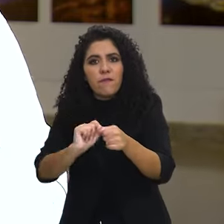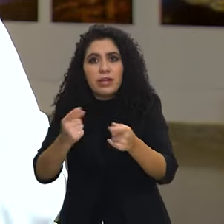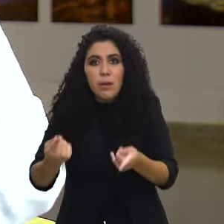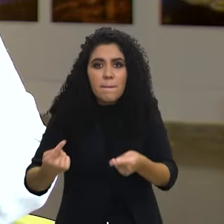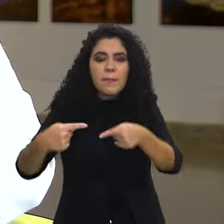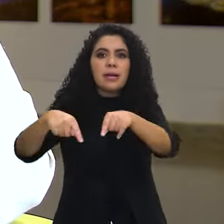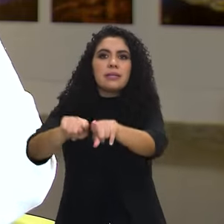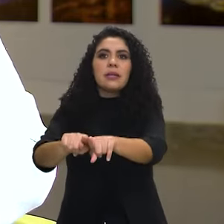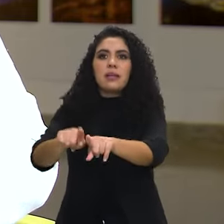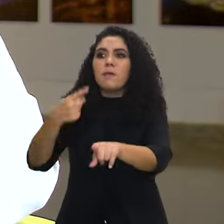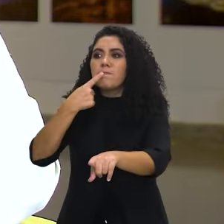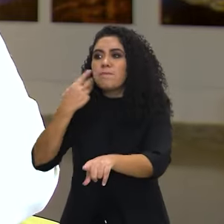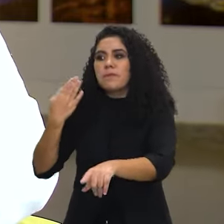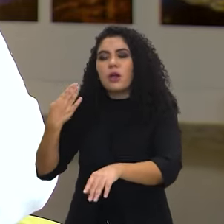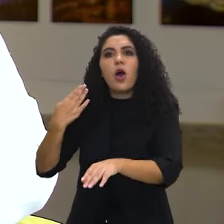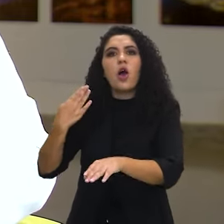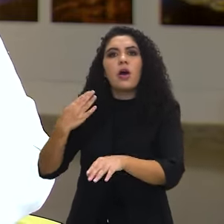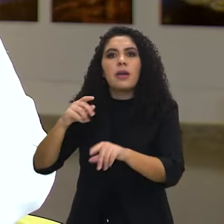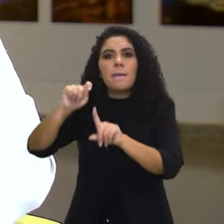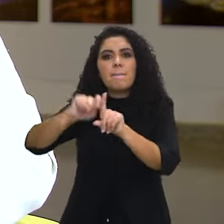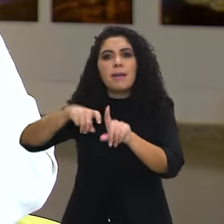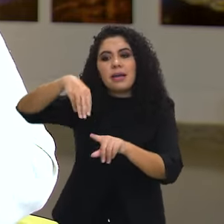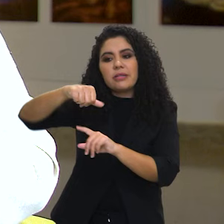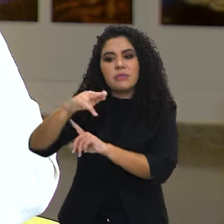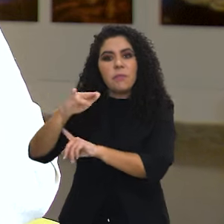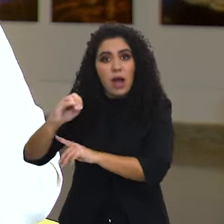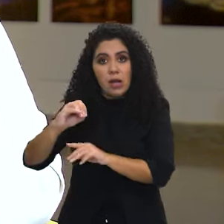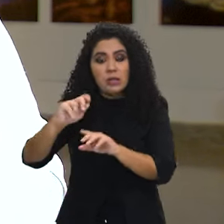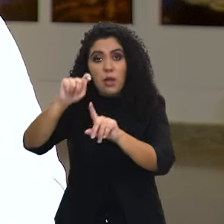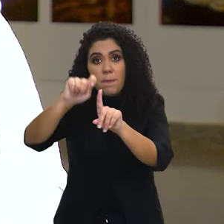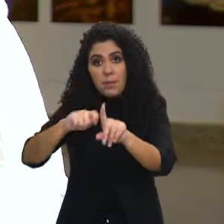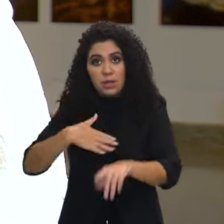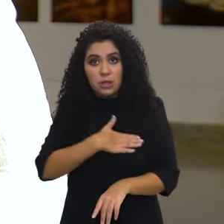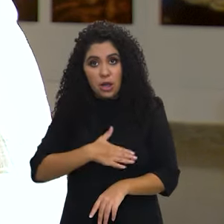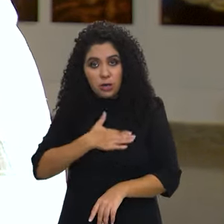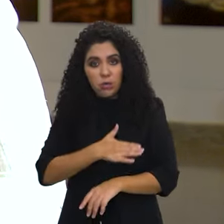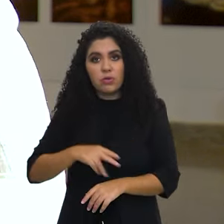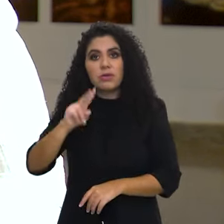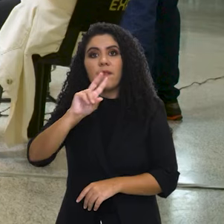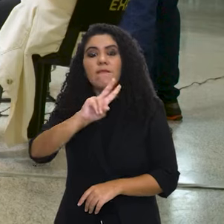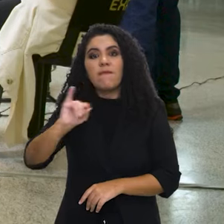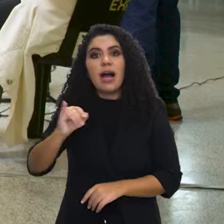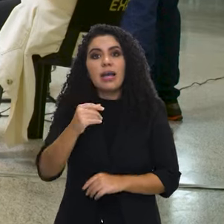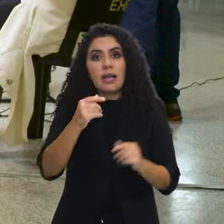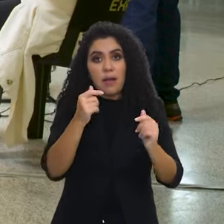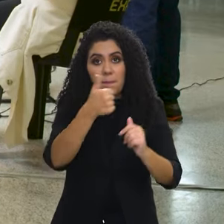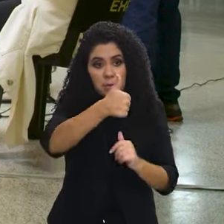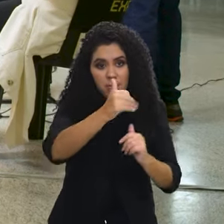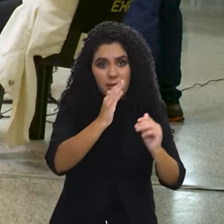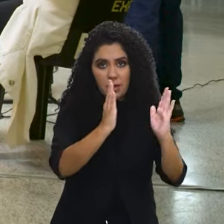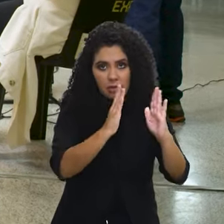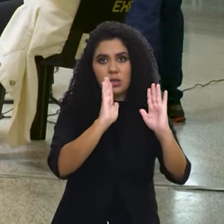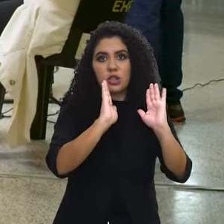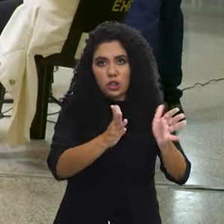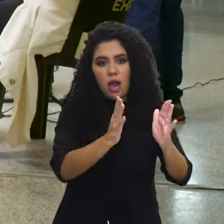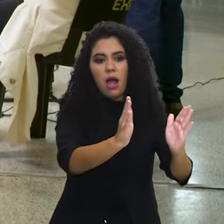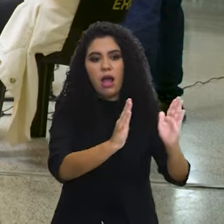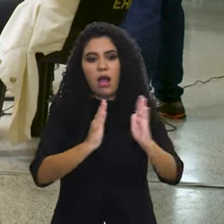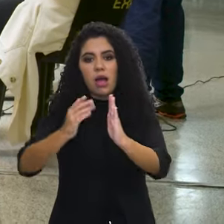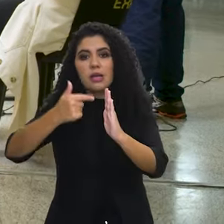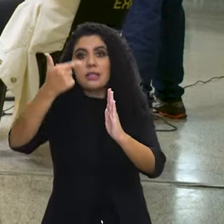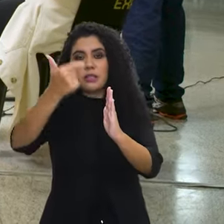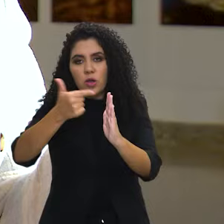soltamos uma pesquisa Agora em março Possivelmente agosto deve estar saindo a segunda etapa da pesquisa é que mostra como é que